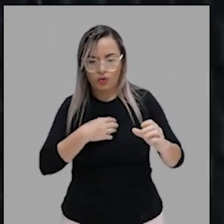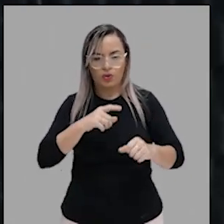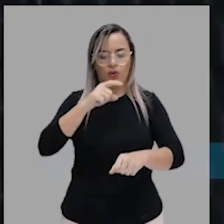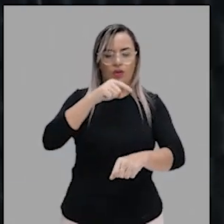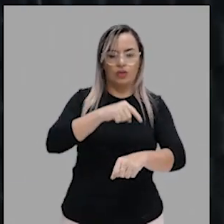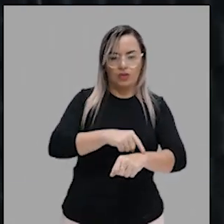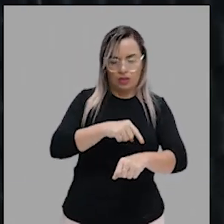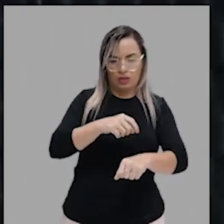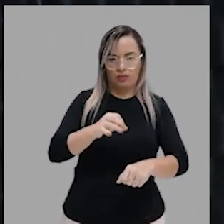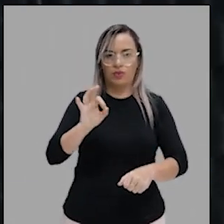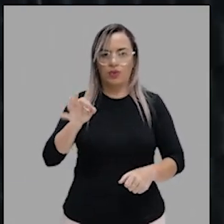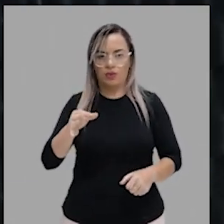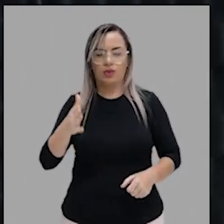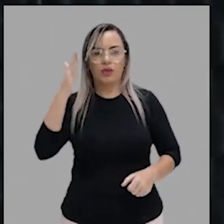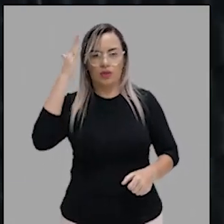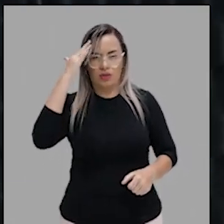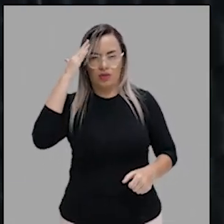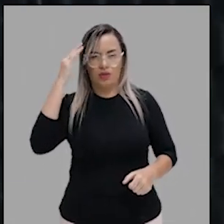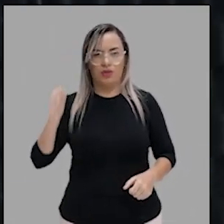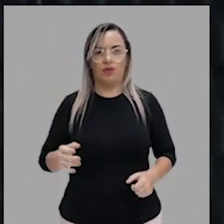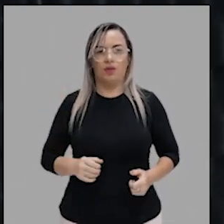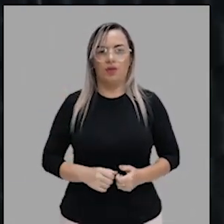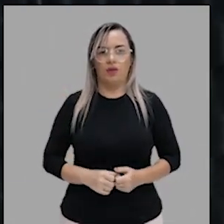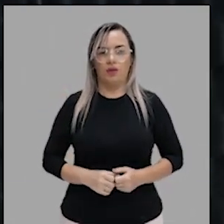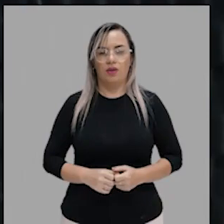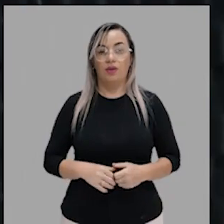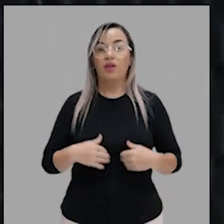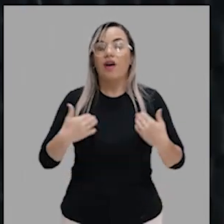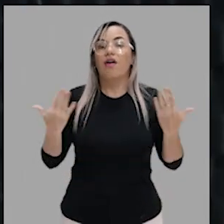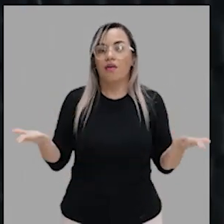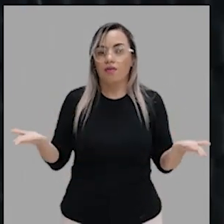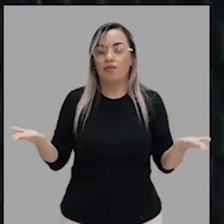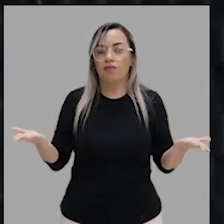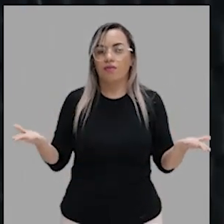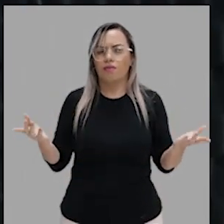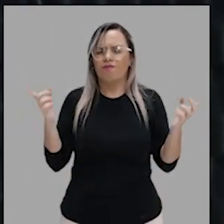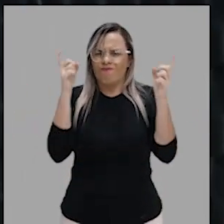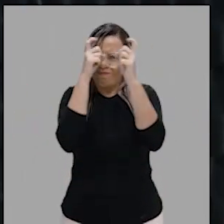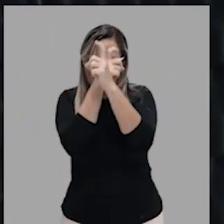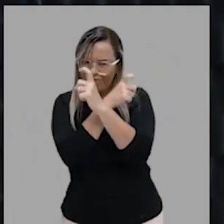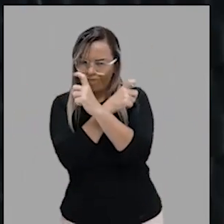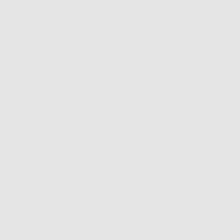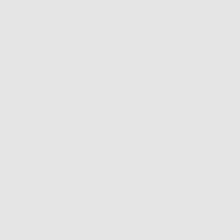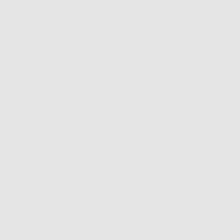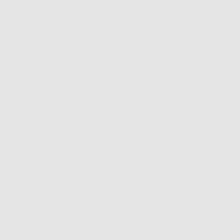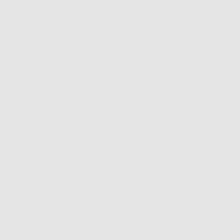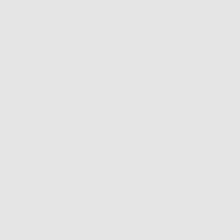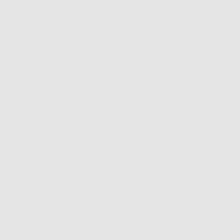certo? Vocês entenderam? E aí? Compliquei?